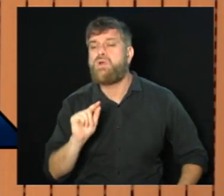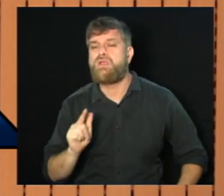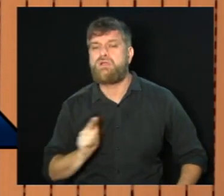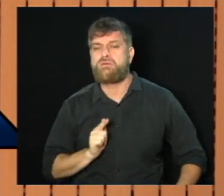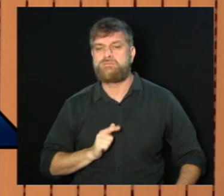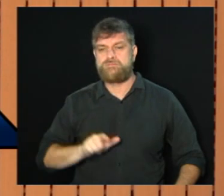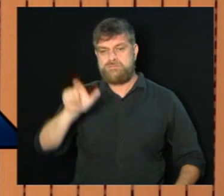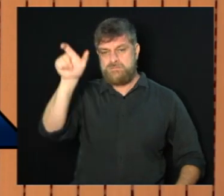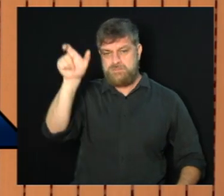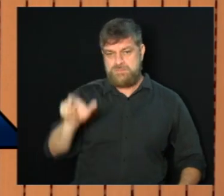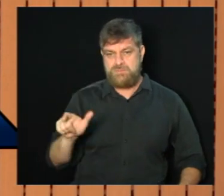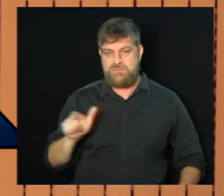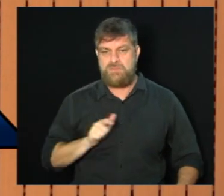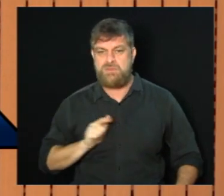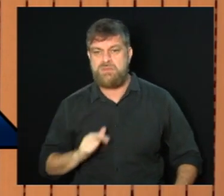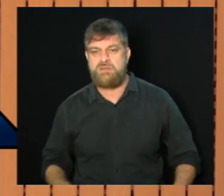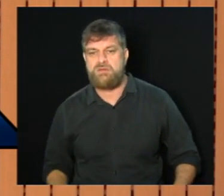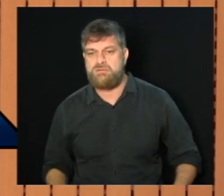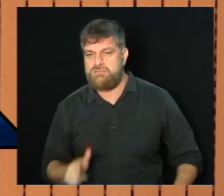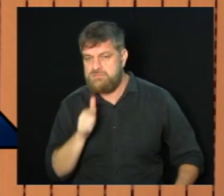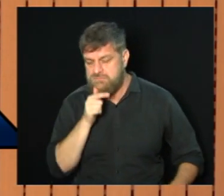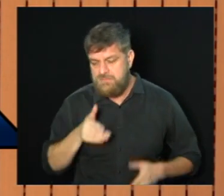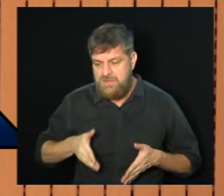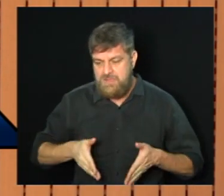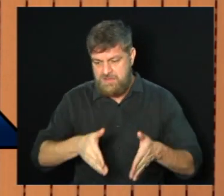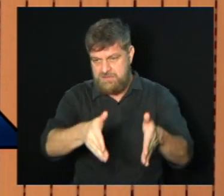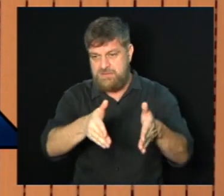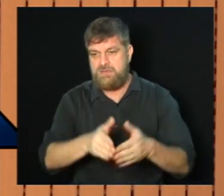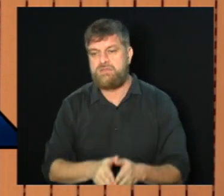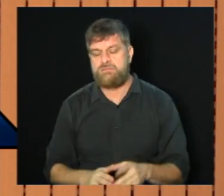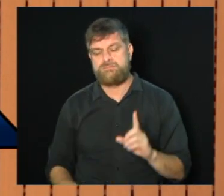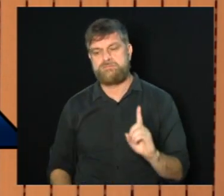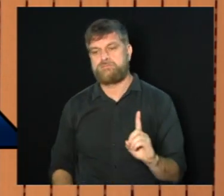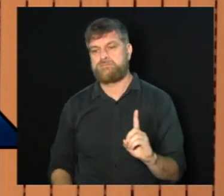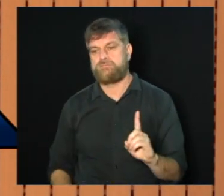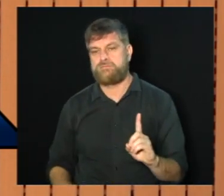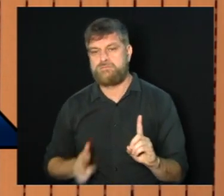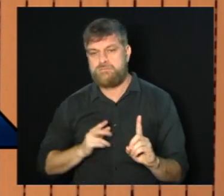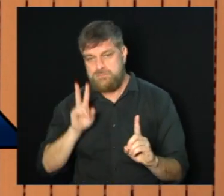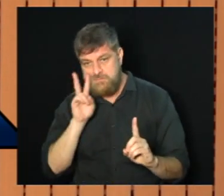que uma pessoa estava passando na beira da estrada e viu uvas